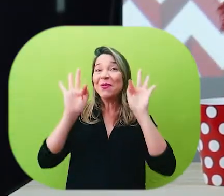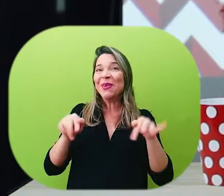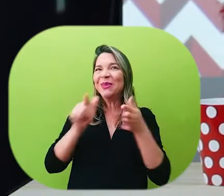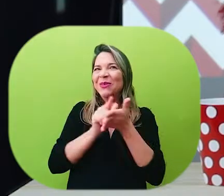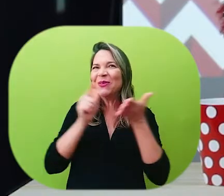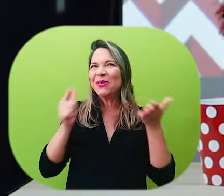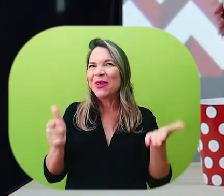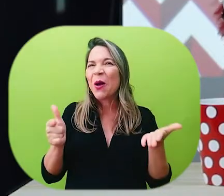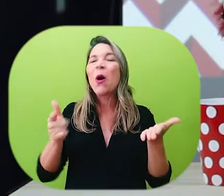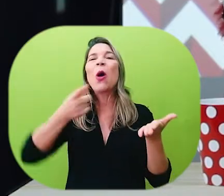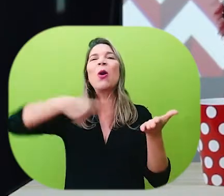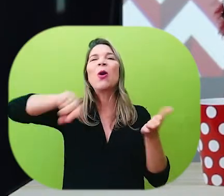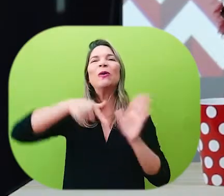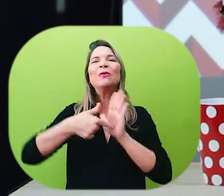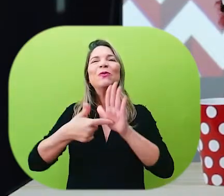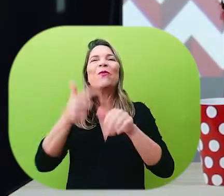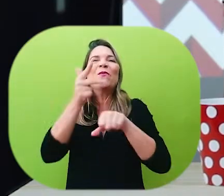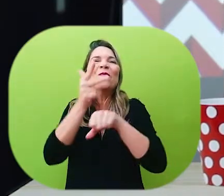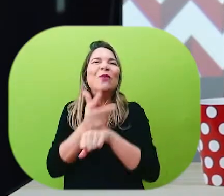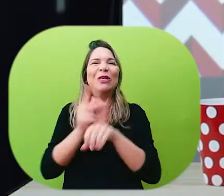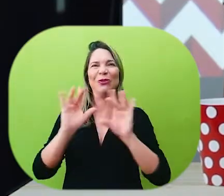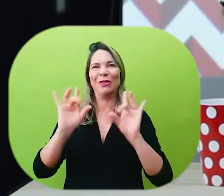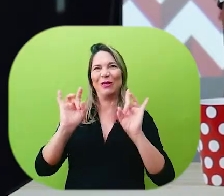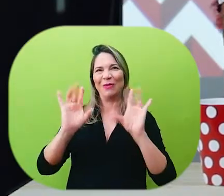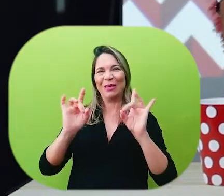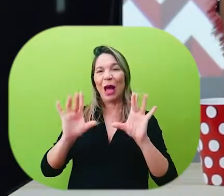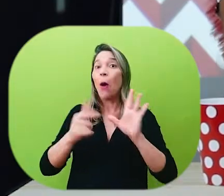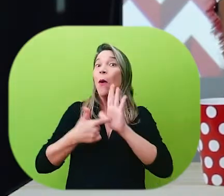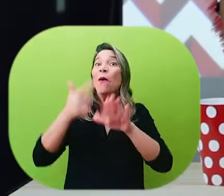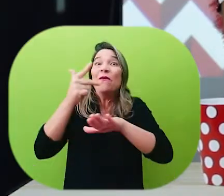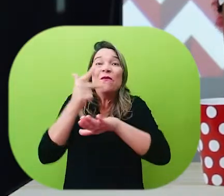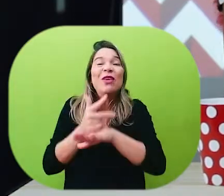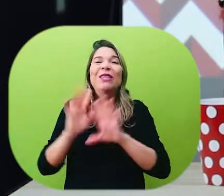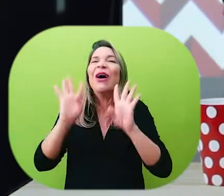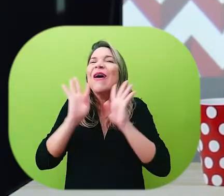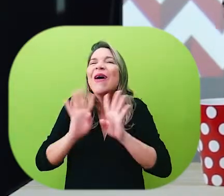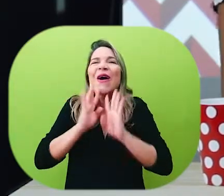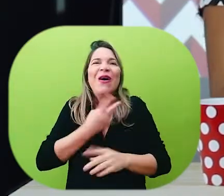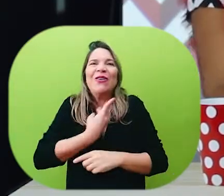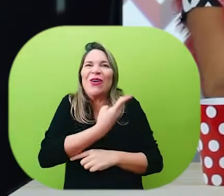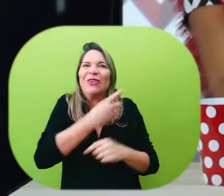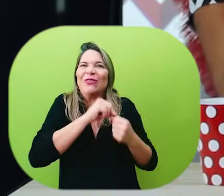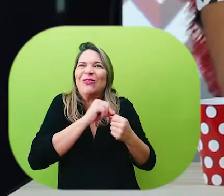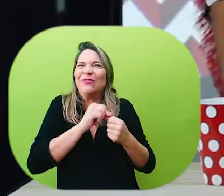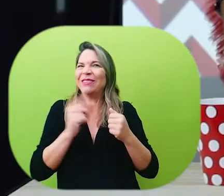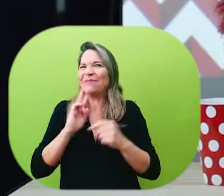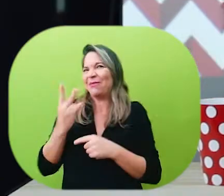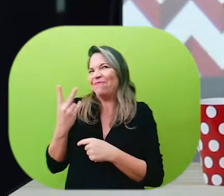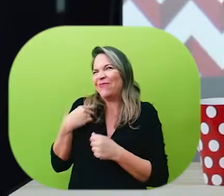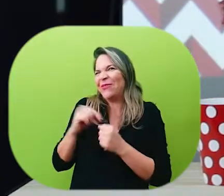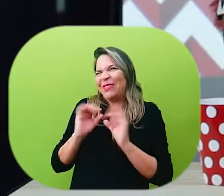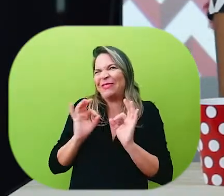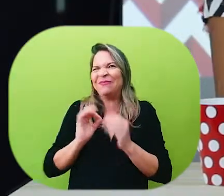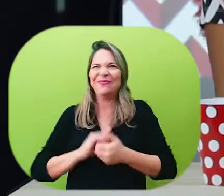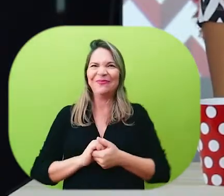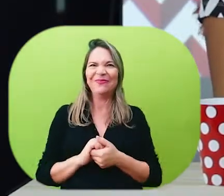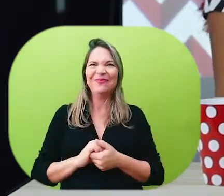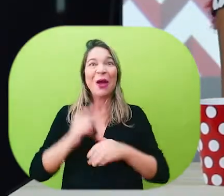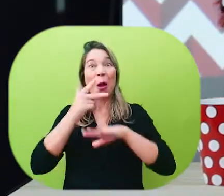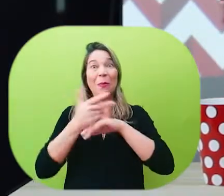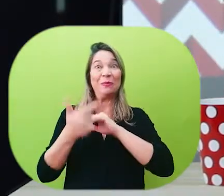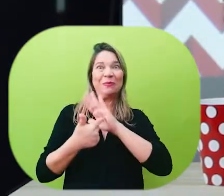E para encerrar o nosso jornal, temos uma atração especial. Um clipe fantástico gravado por nós mesmos. Nós mesmos, eu e